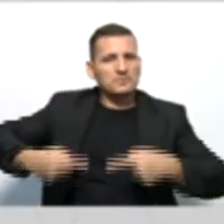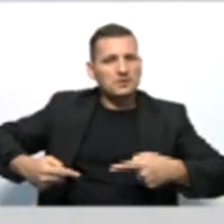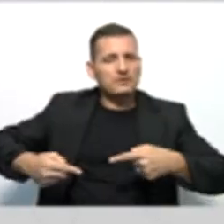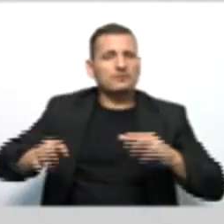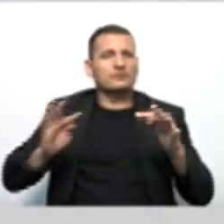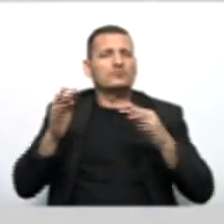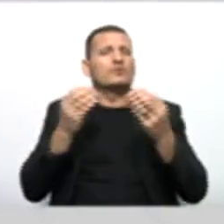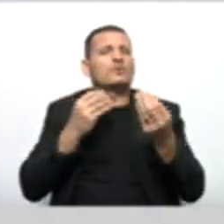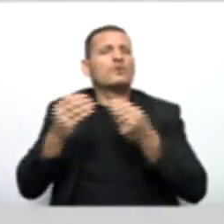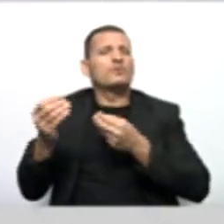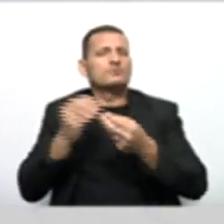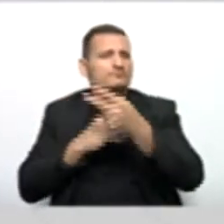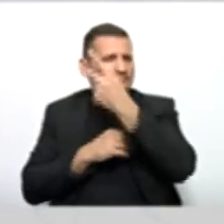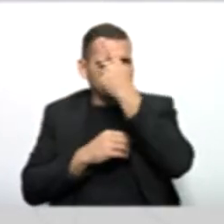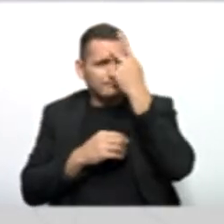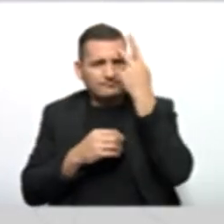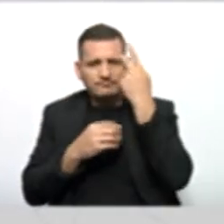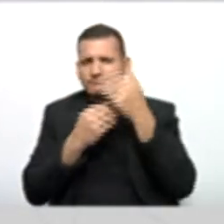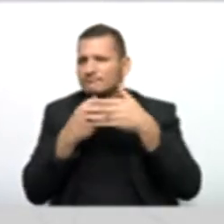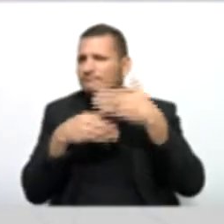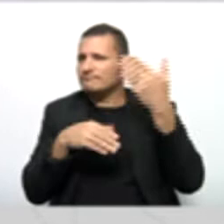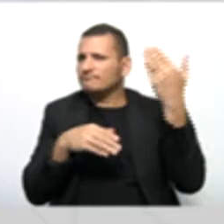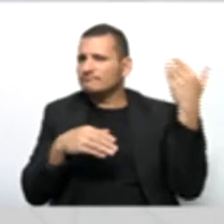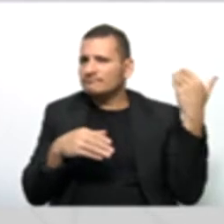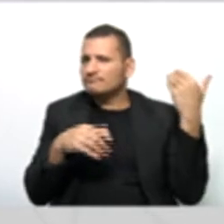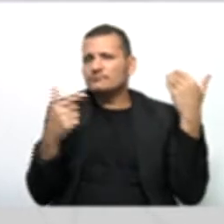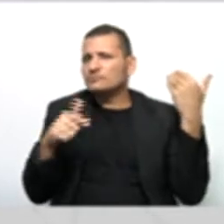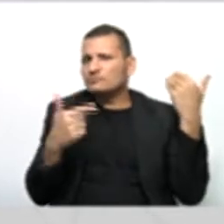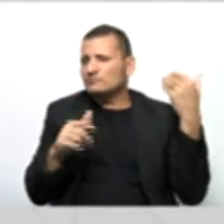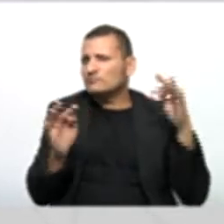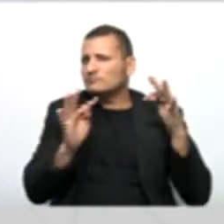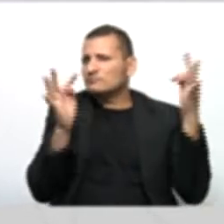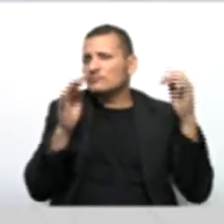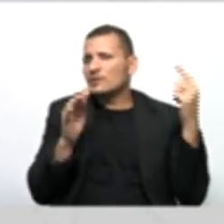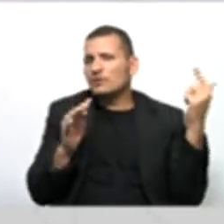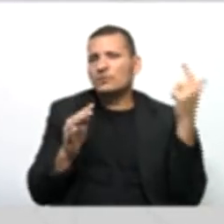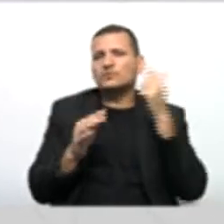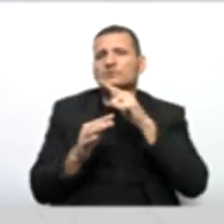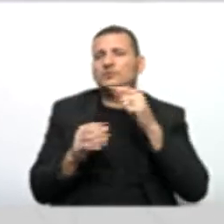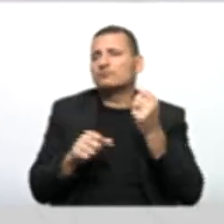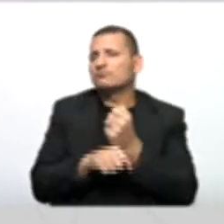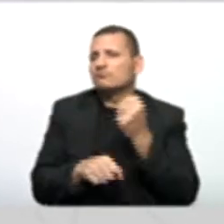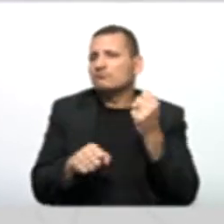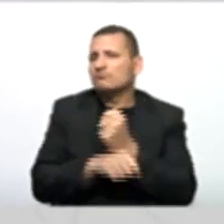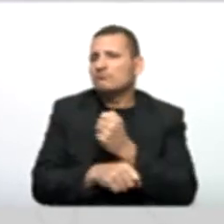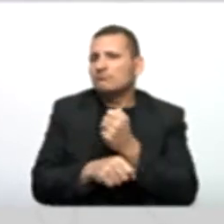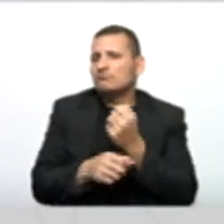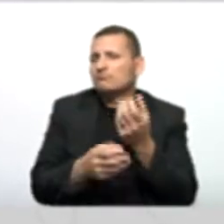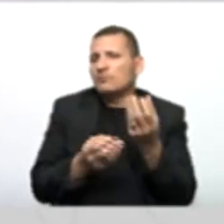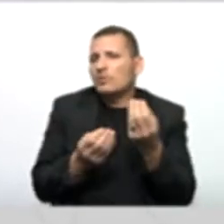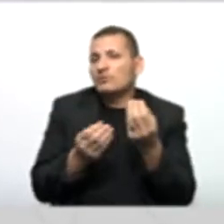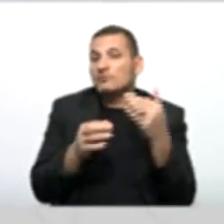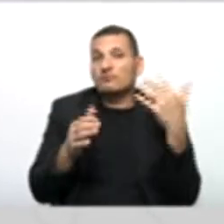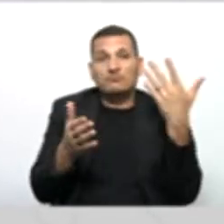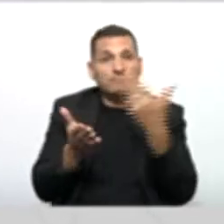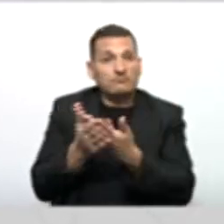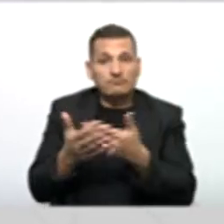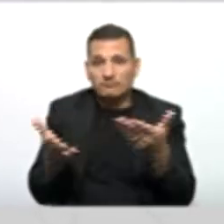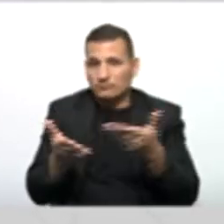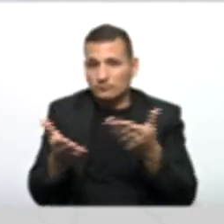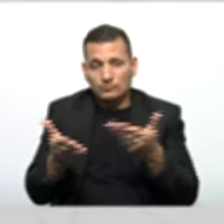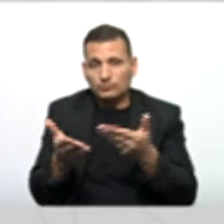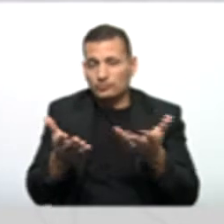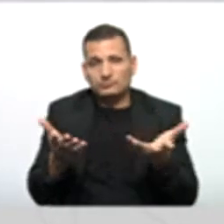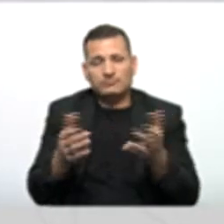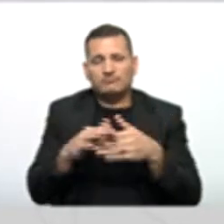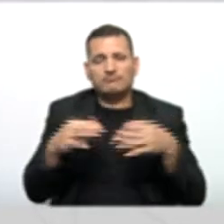que aquele pessoal, sem tecnologia disponível, conseguiu construir essas obras que perduram aí até hoje, são obras